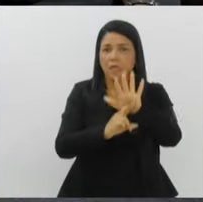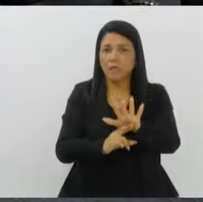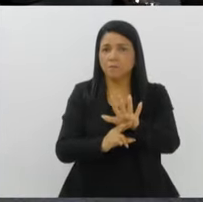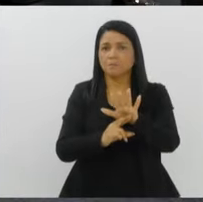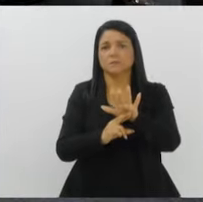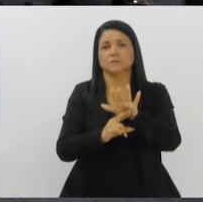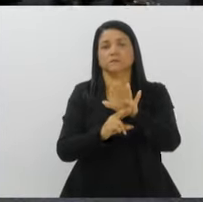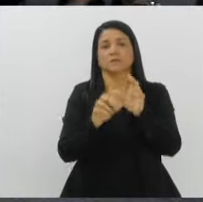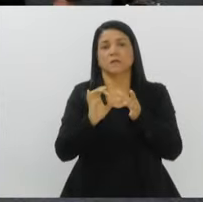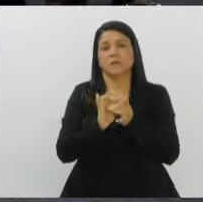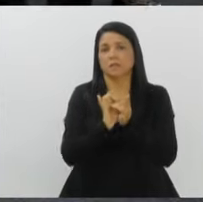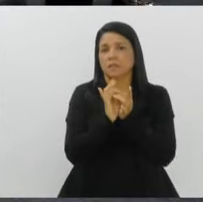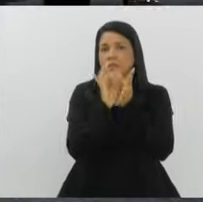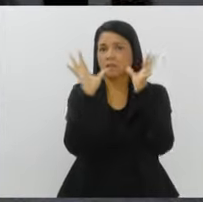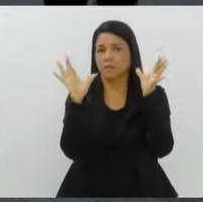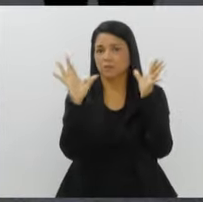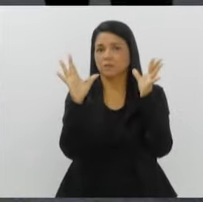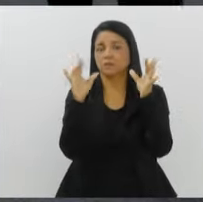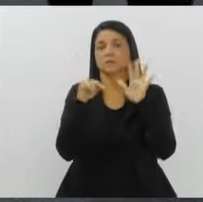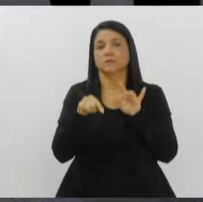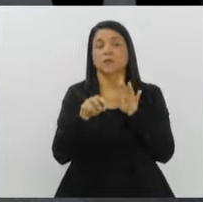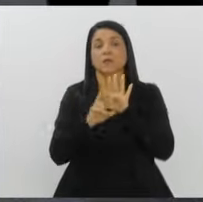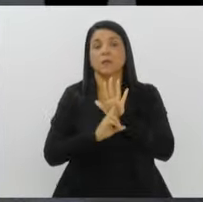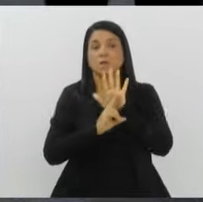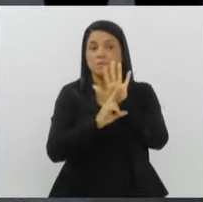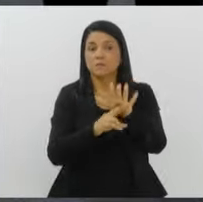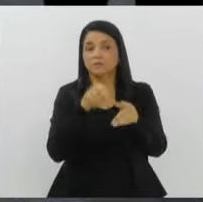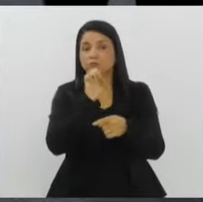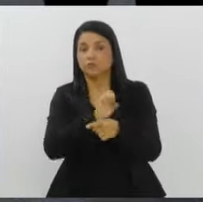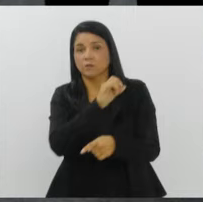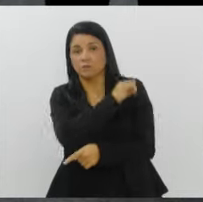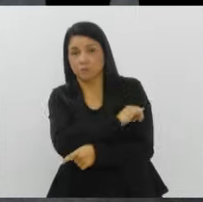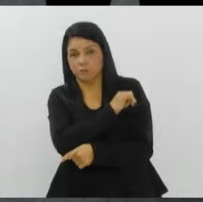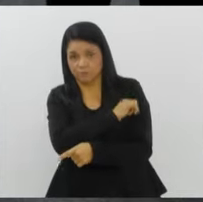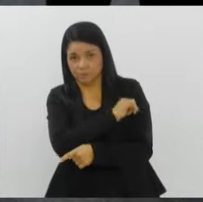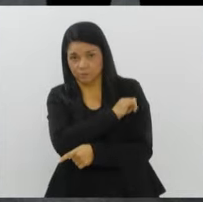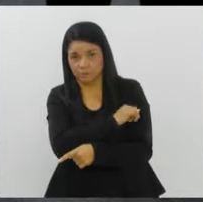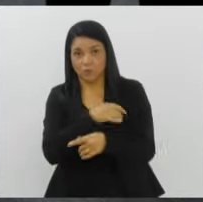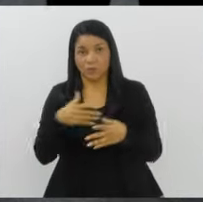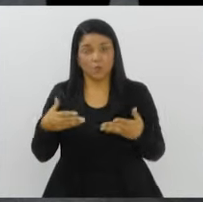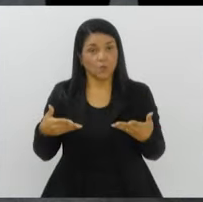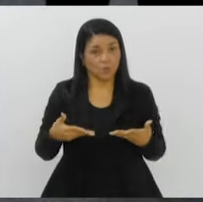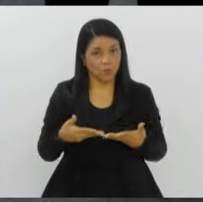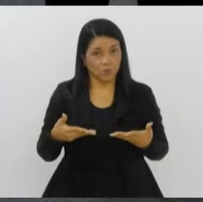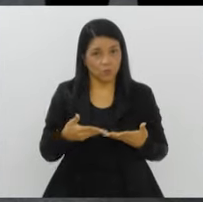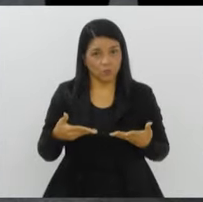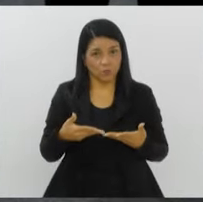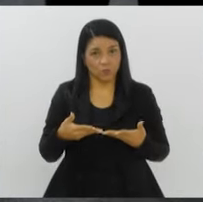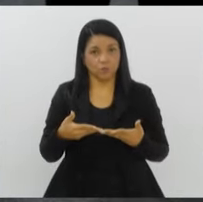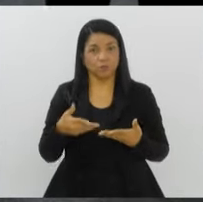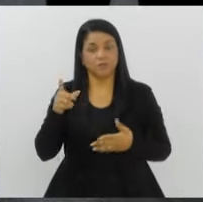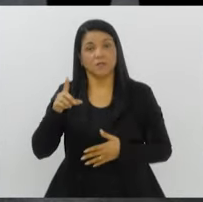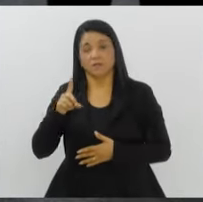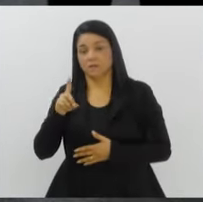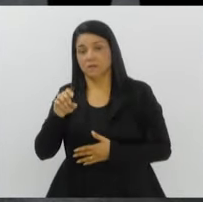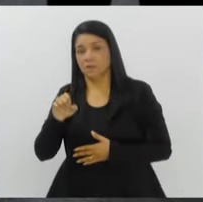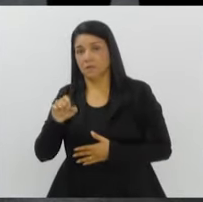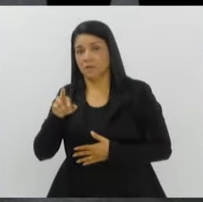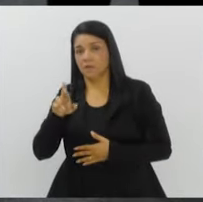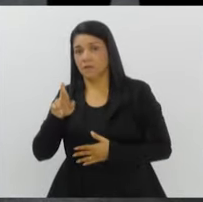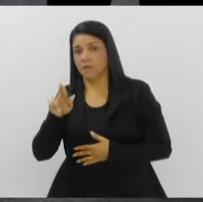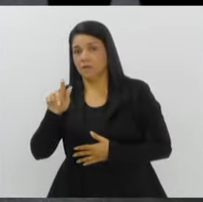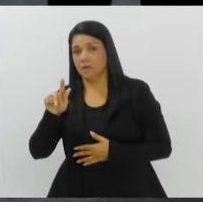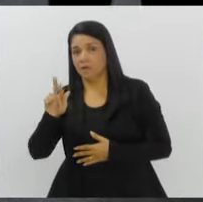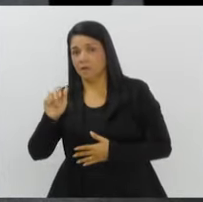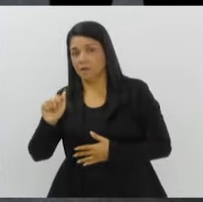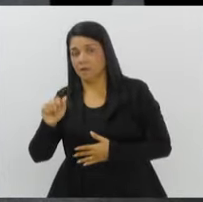a democracia, do que representa o Estado do Rio de Janeiro. Hoje eu estive na DECRADE, que é a Delegacia